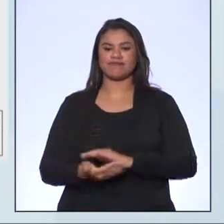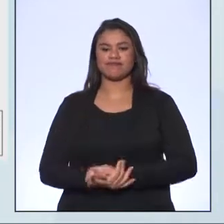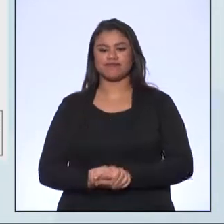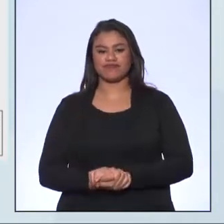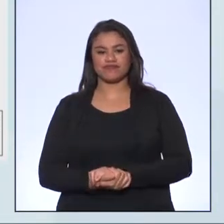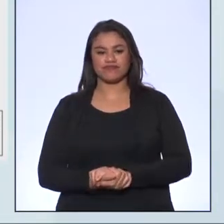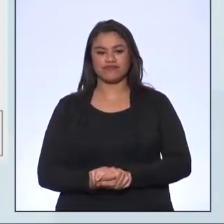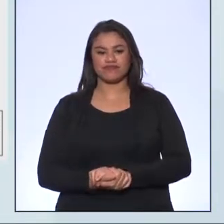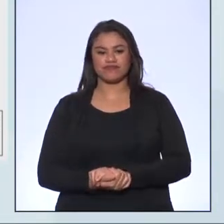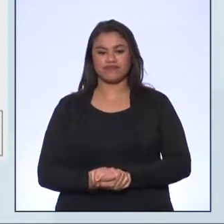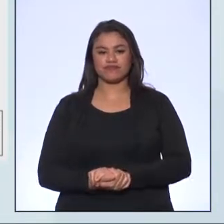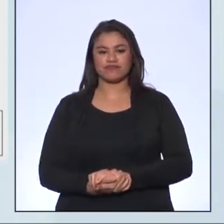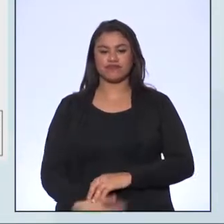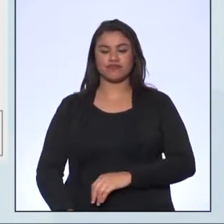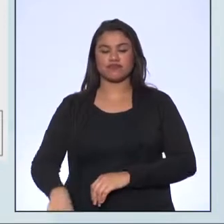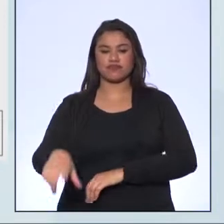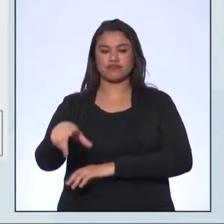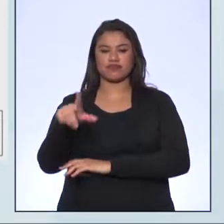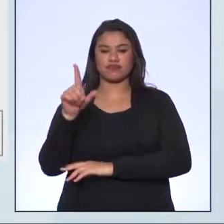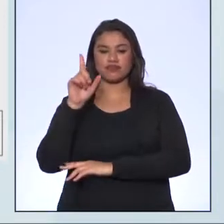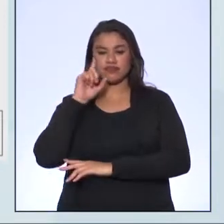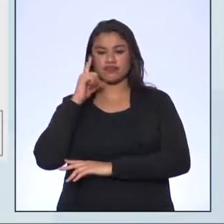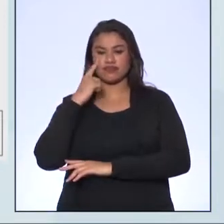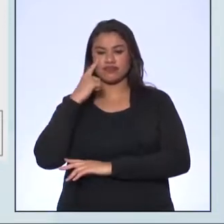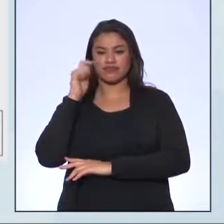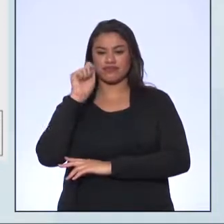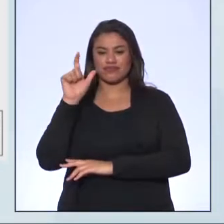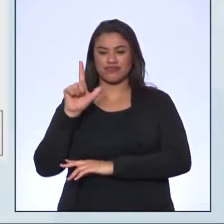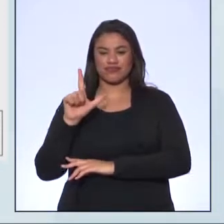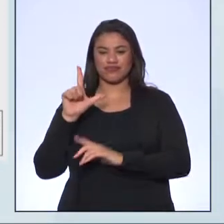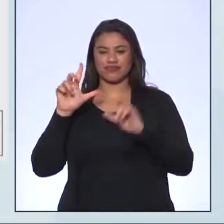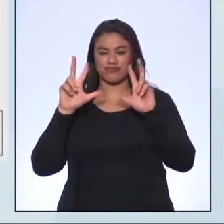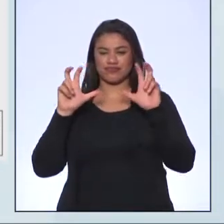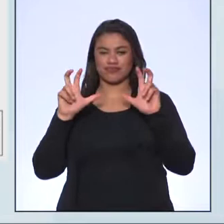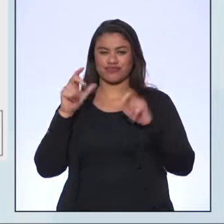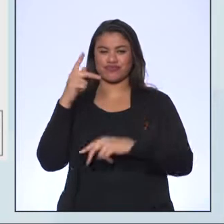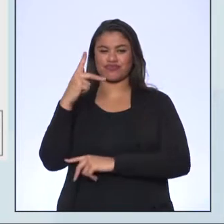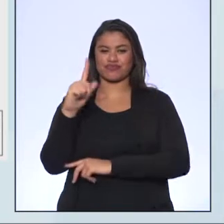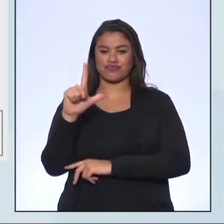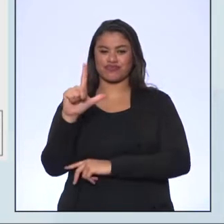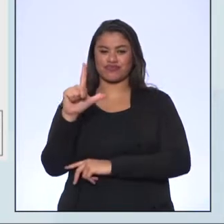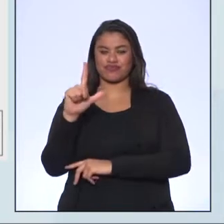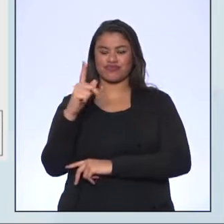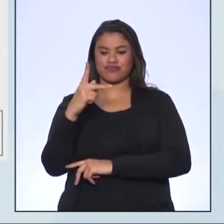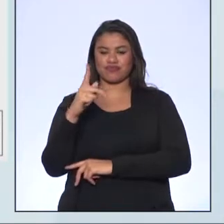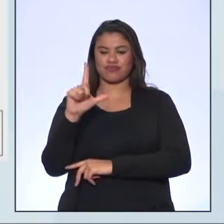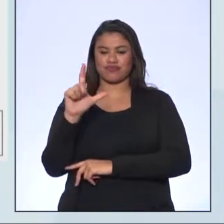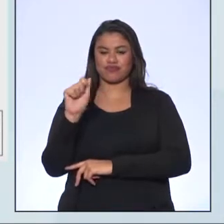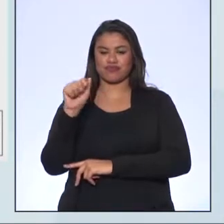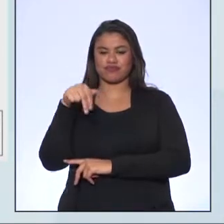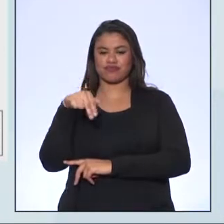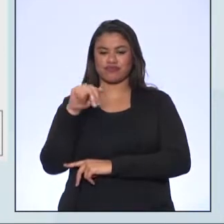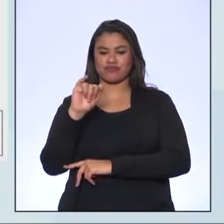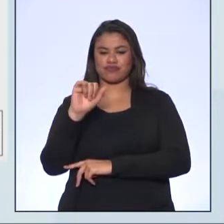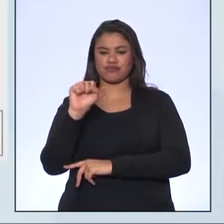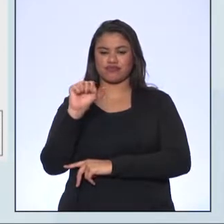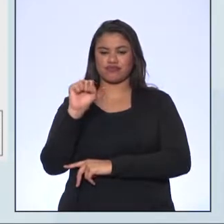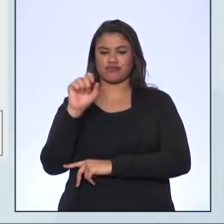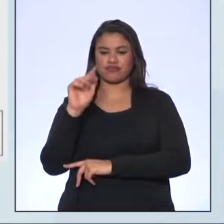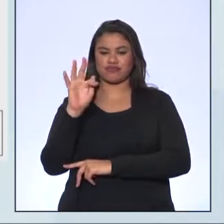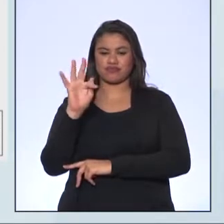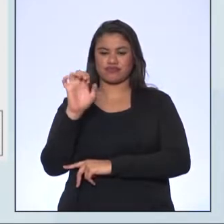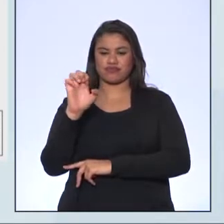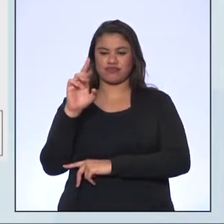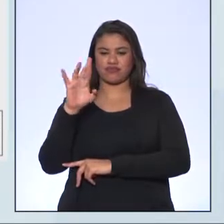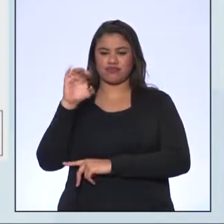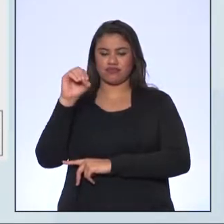planisfério político. Né, professor? Porque por meio do planisfério político, também conhecido aí como mapa mundi